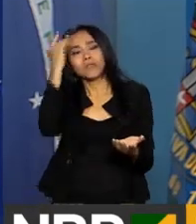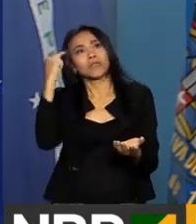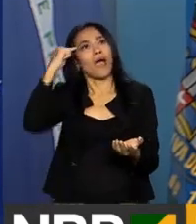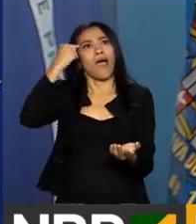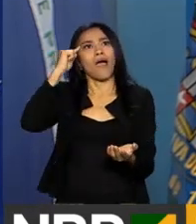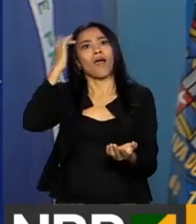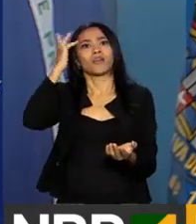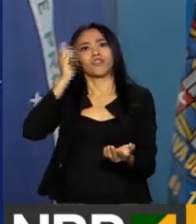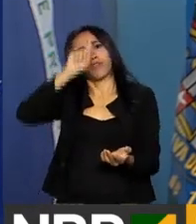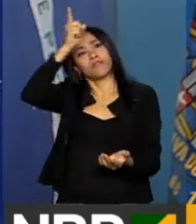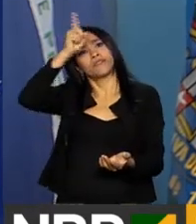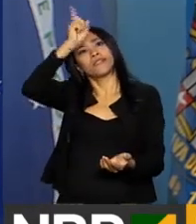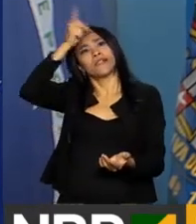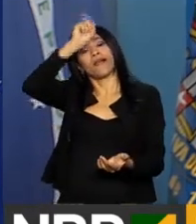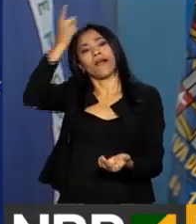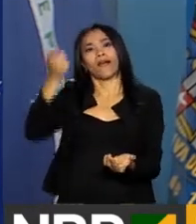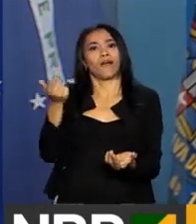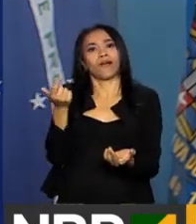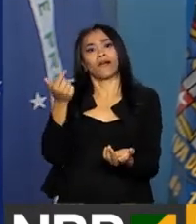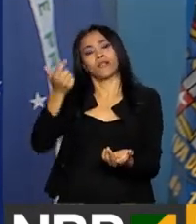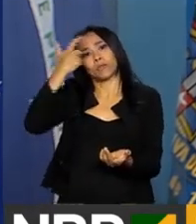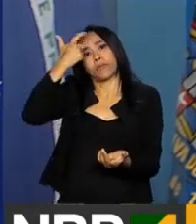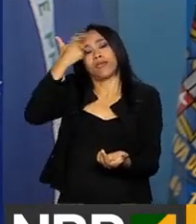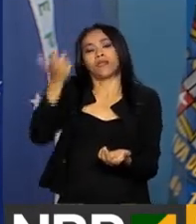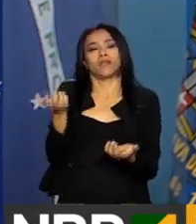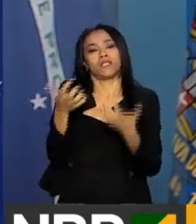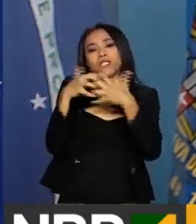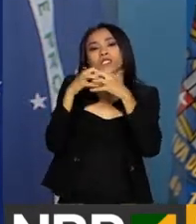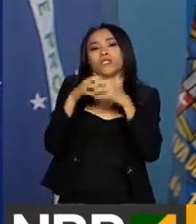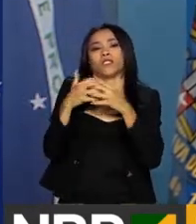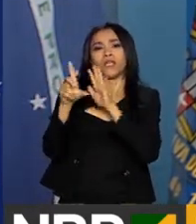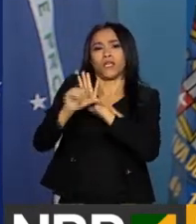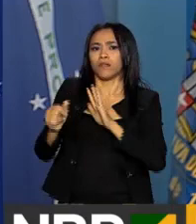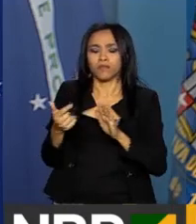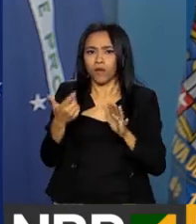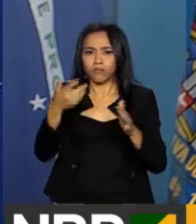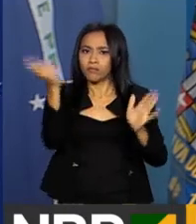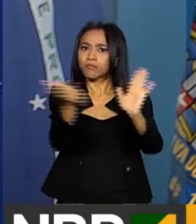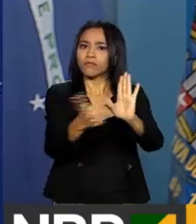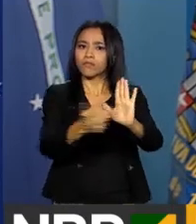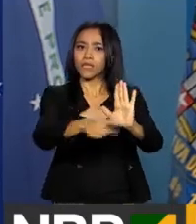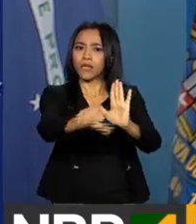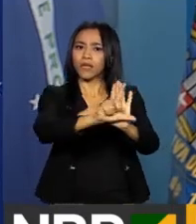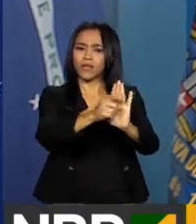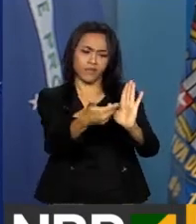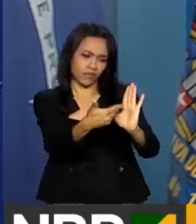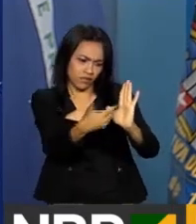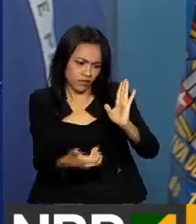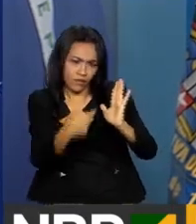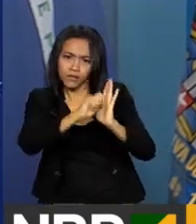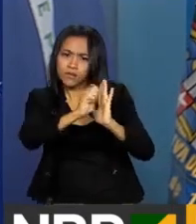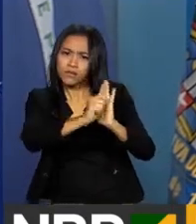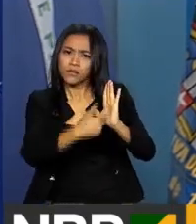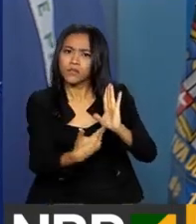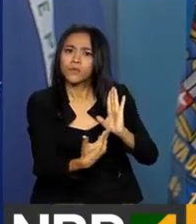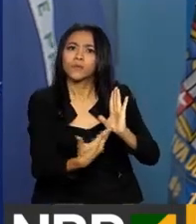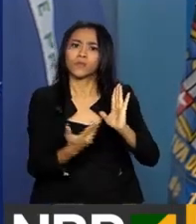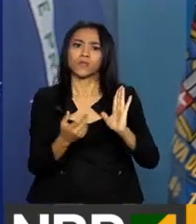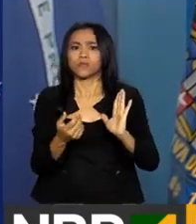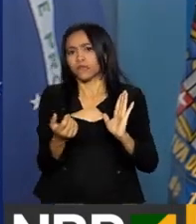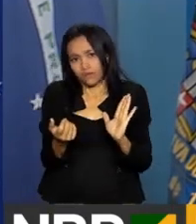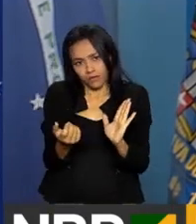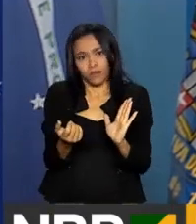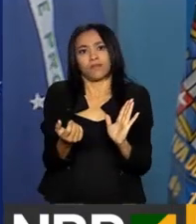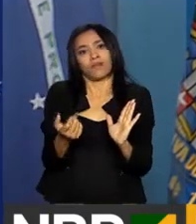o direito a partir da sua mente e não a partir daquilo que está escrito seja literalmente ou sistemicamente